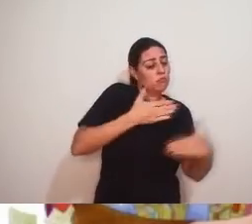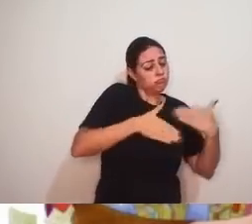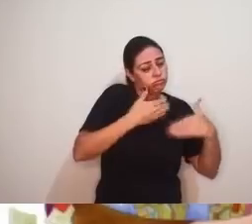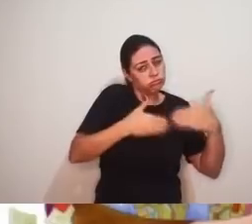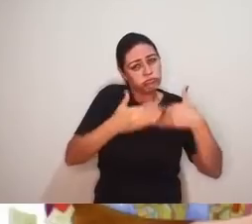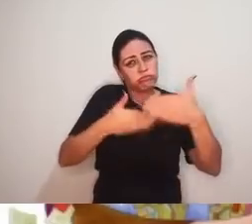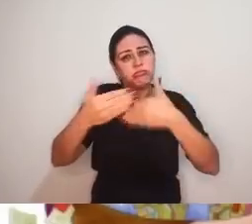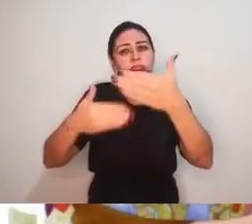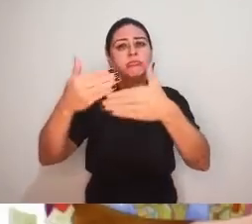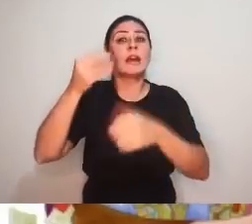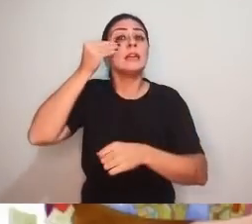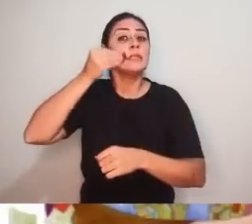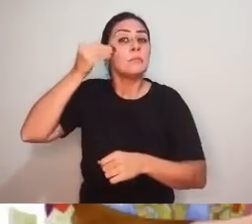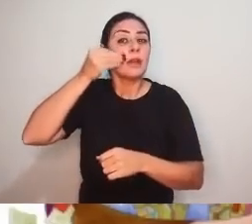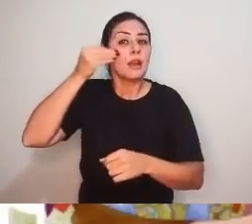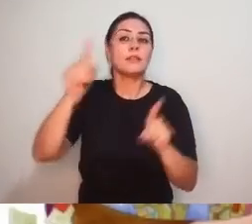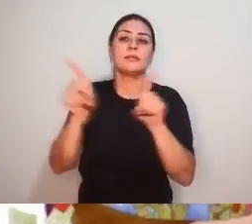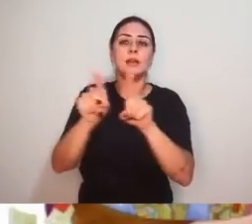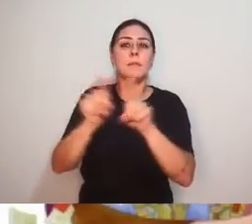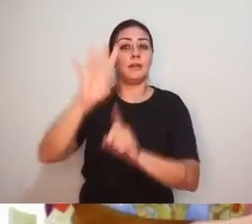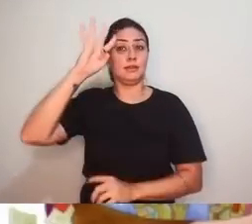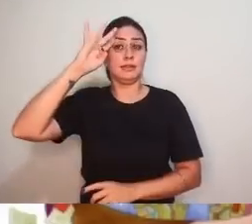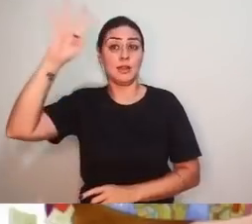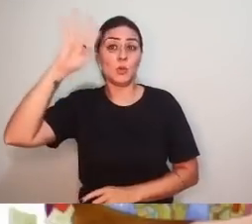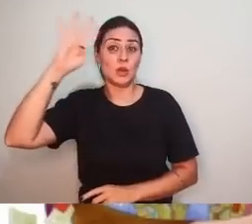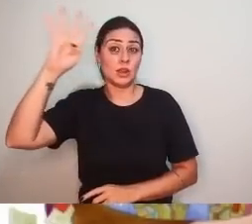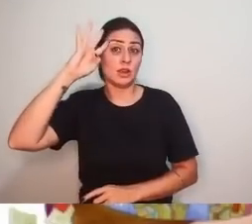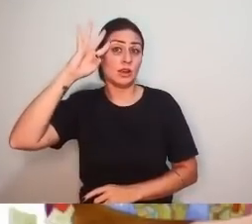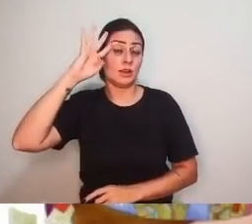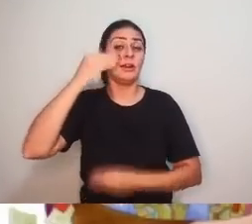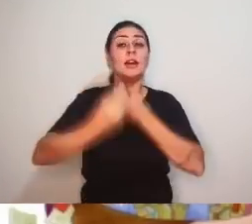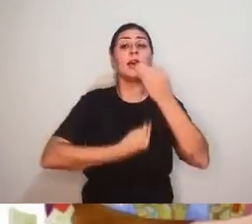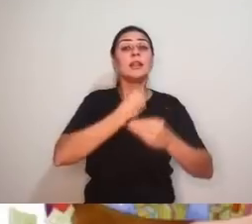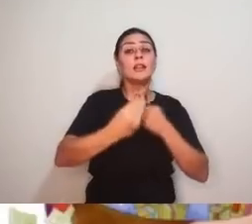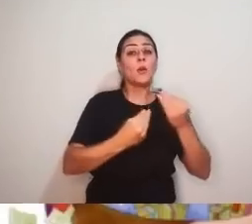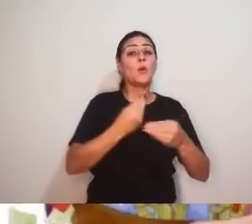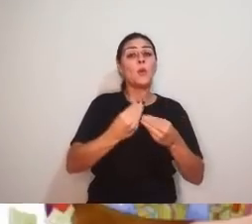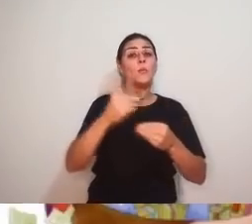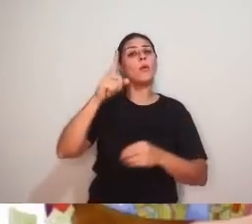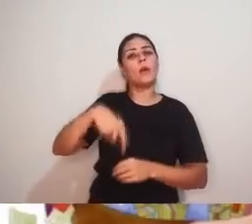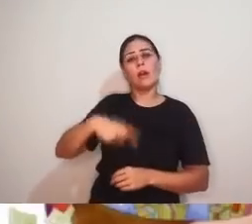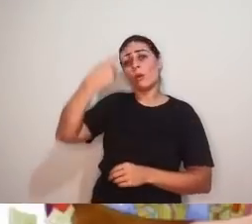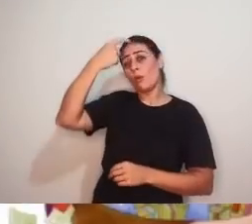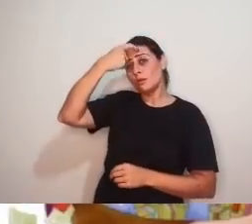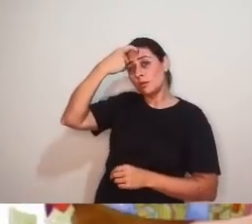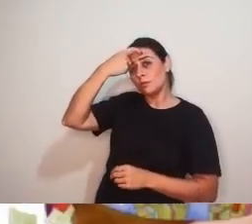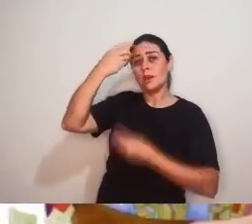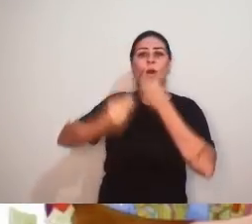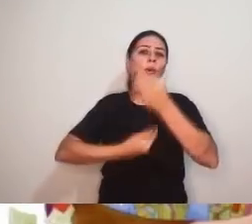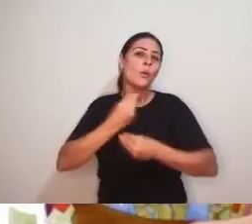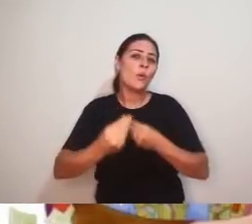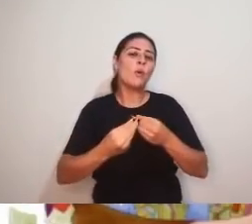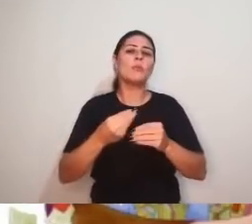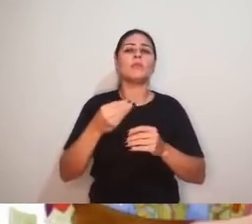sistematizados. Se eu não entender como é que essa mente opera e como é que essa mente se desenvolve e funciona, eu posso ter